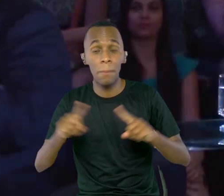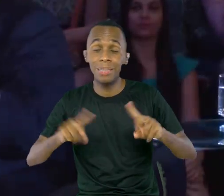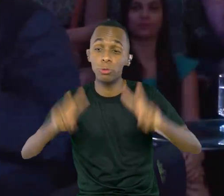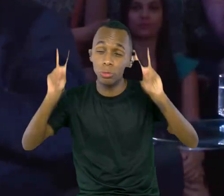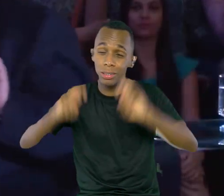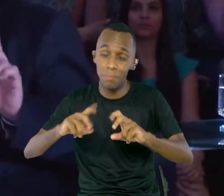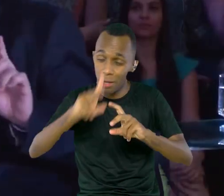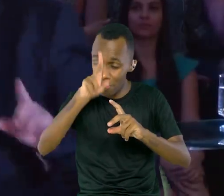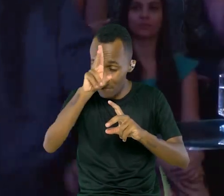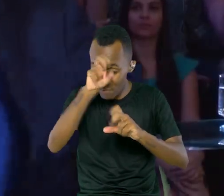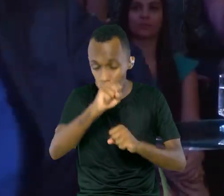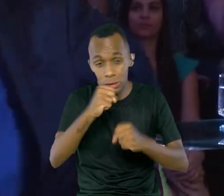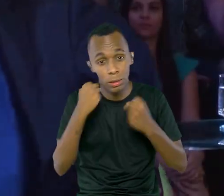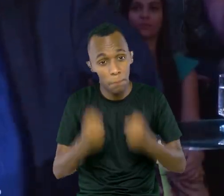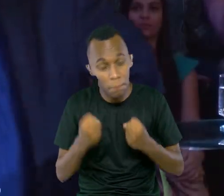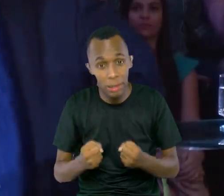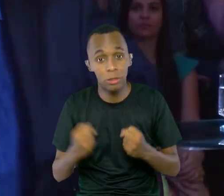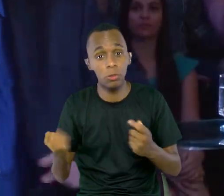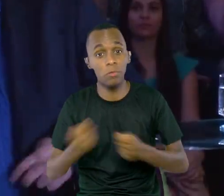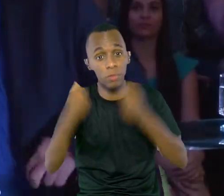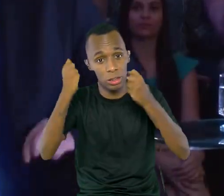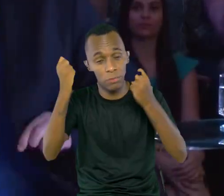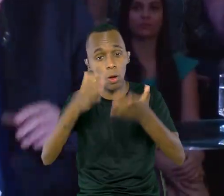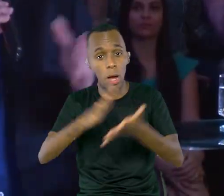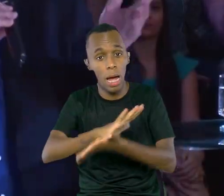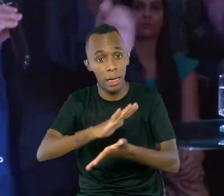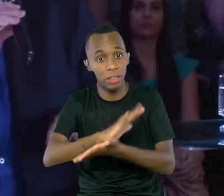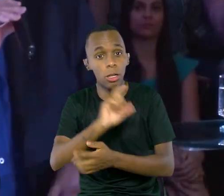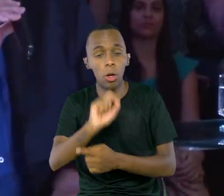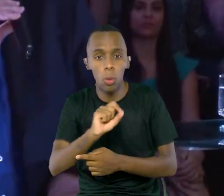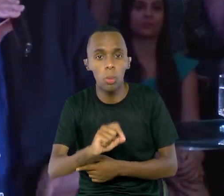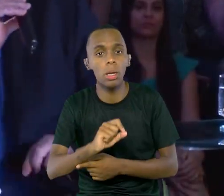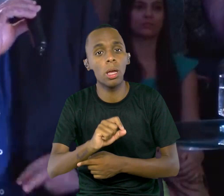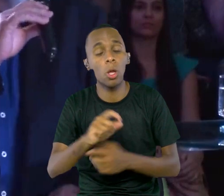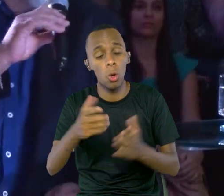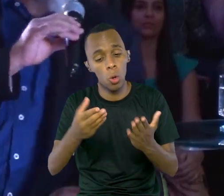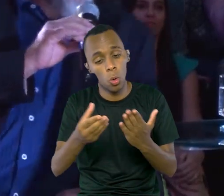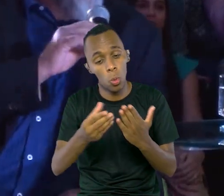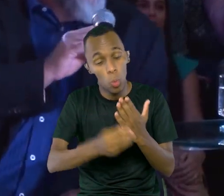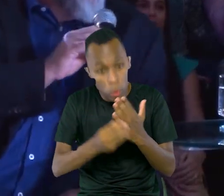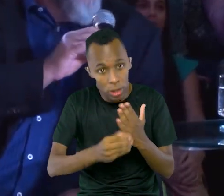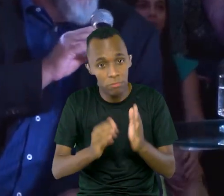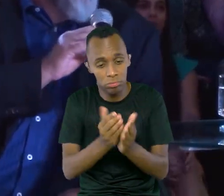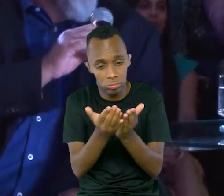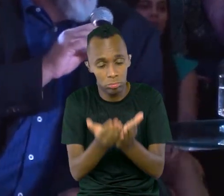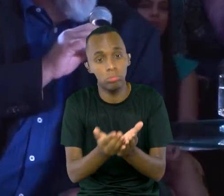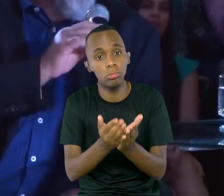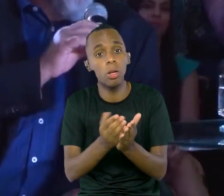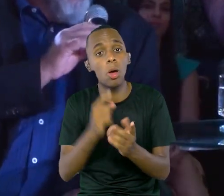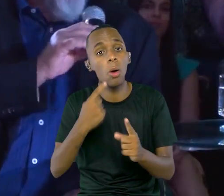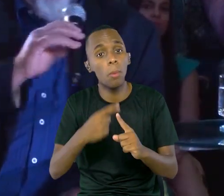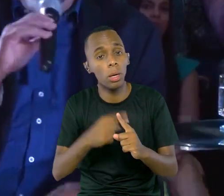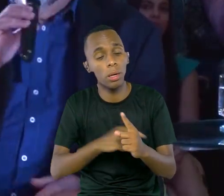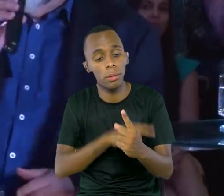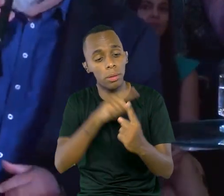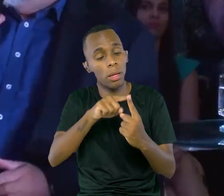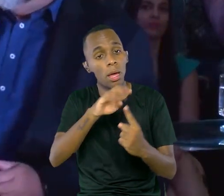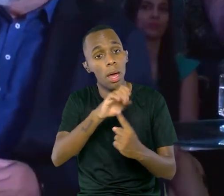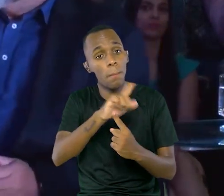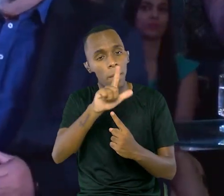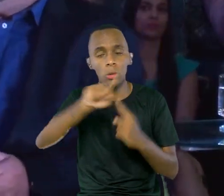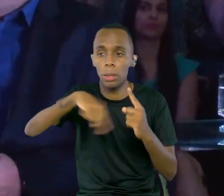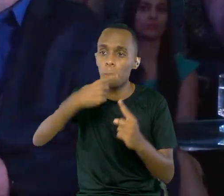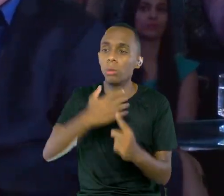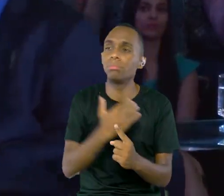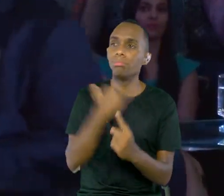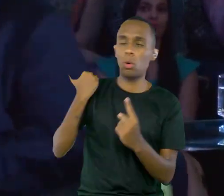a questão mais forte para esta Fliarachá esteja mesmo no livro do Gênesis, quando Abel,